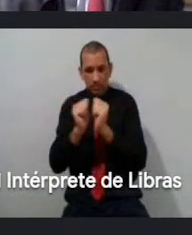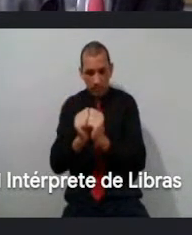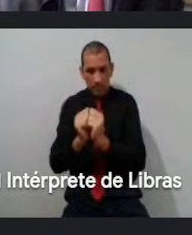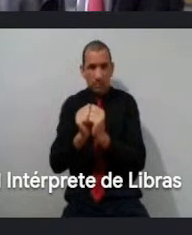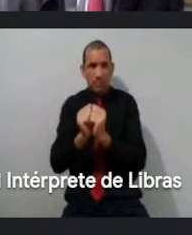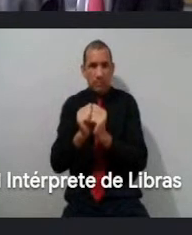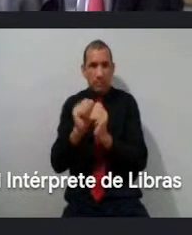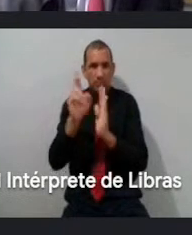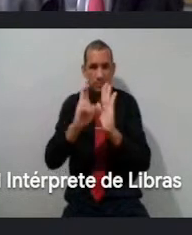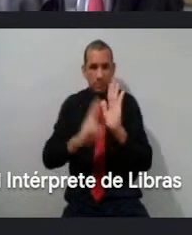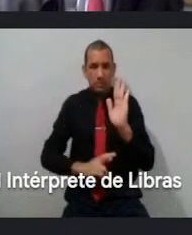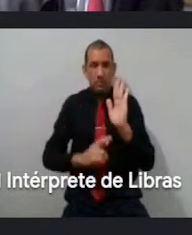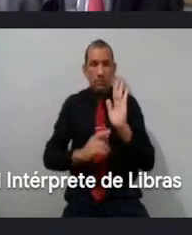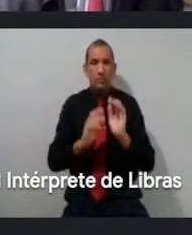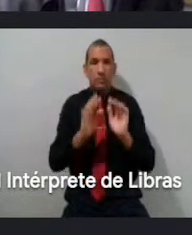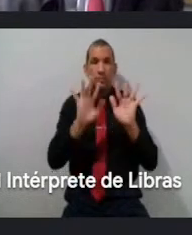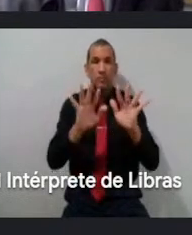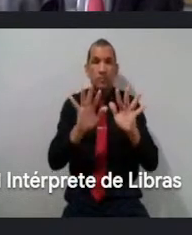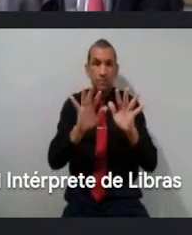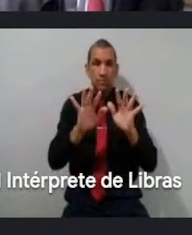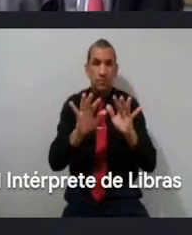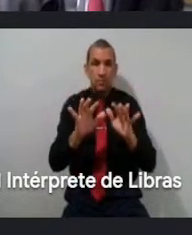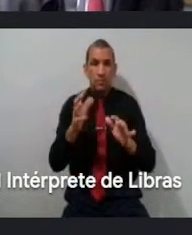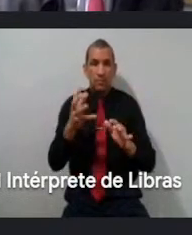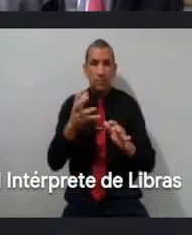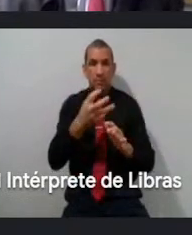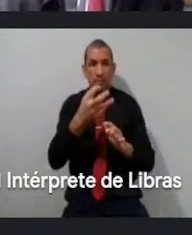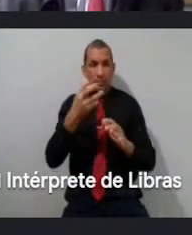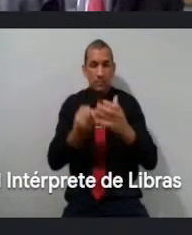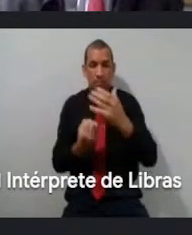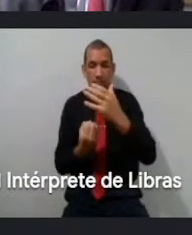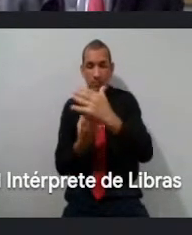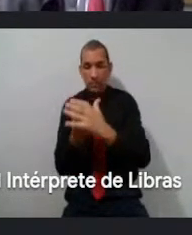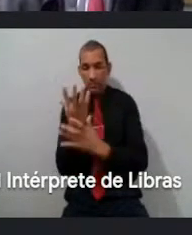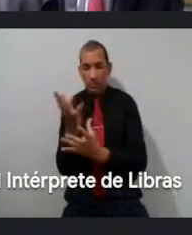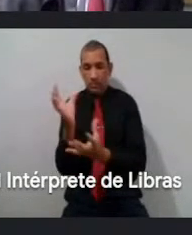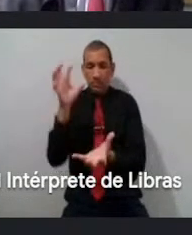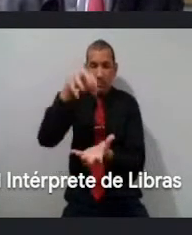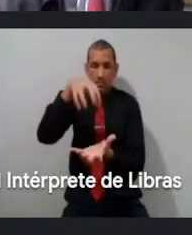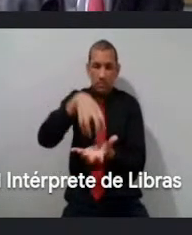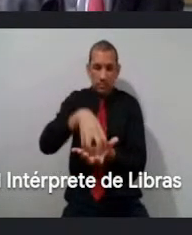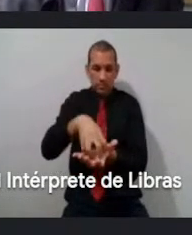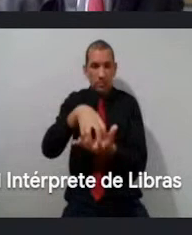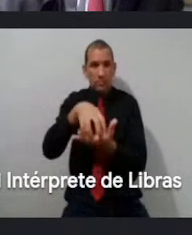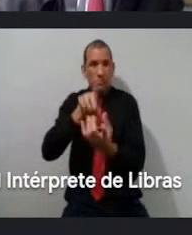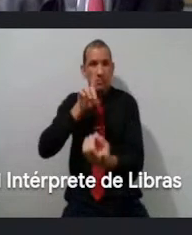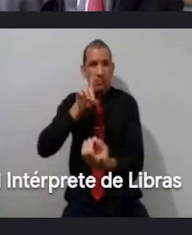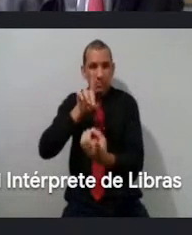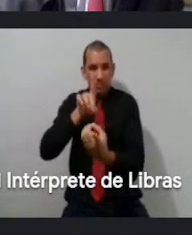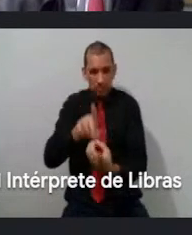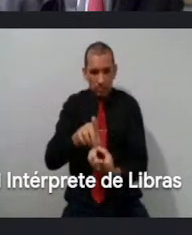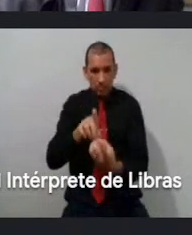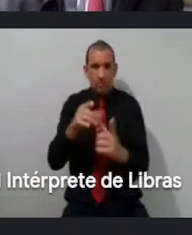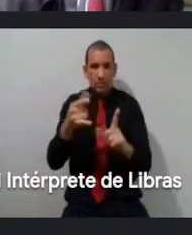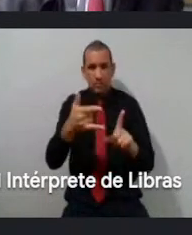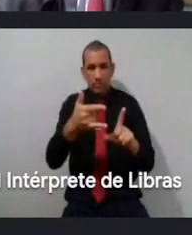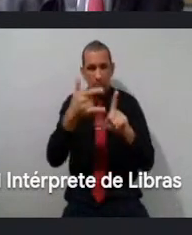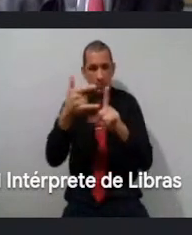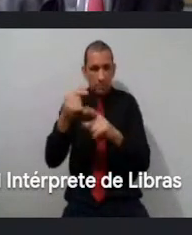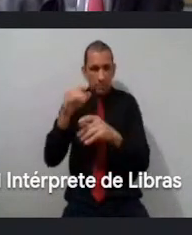resolução é trata-se de resolução que cria central de atendimento virtual o eleitor tá